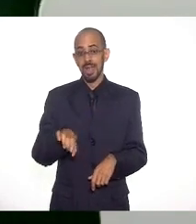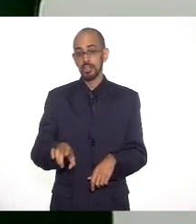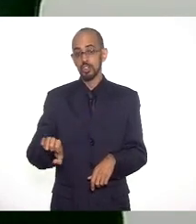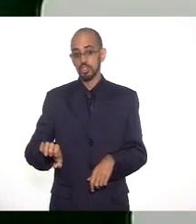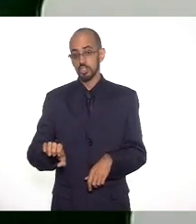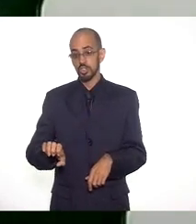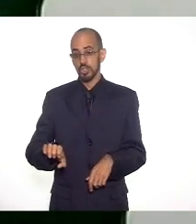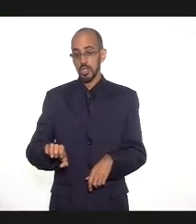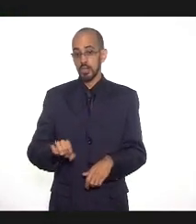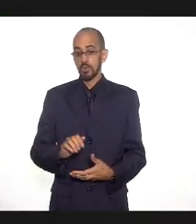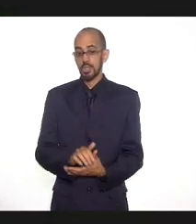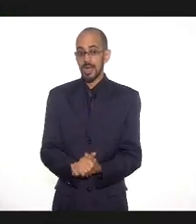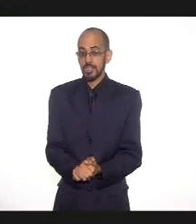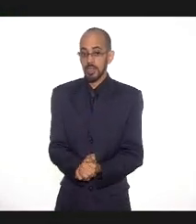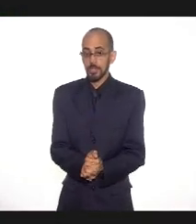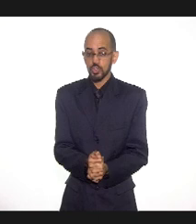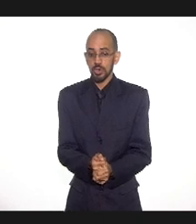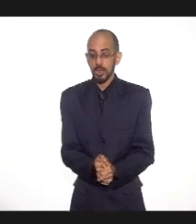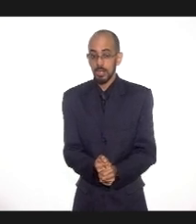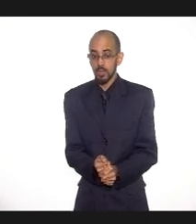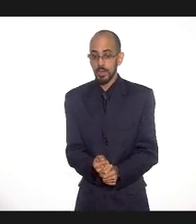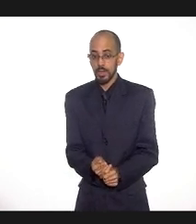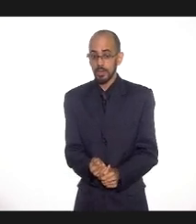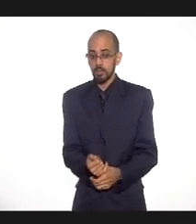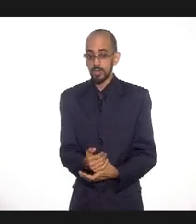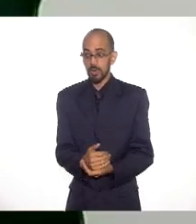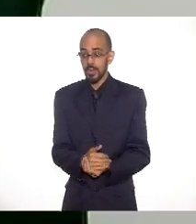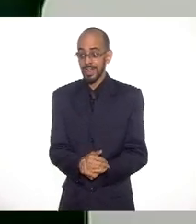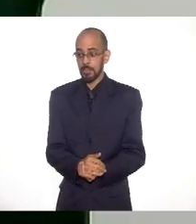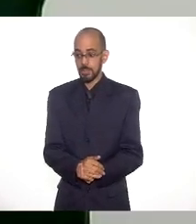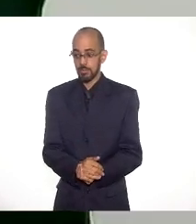Então, a minha proposta aqui é o seguinte.